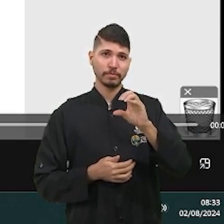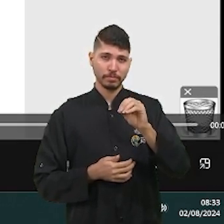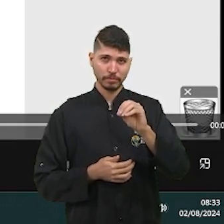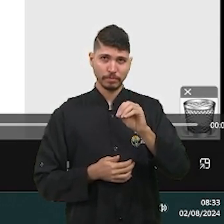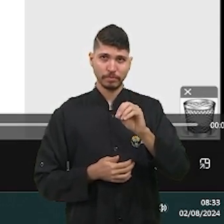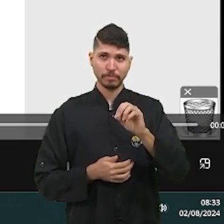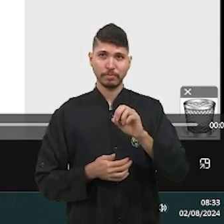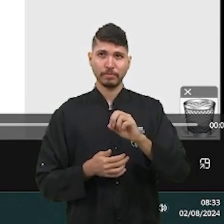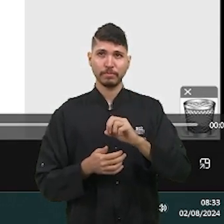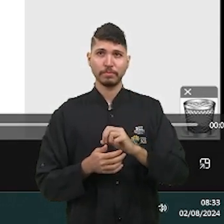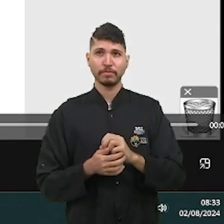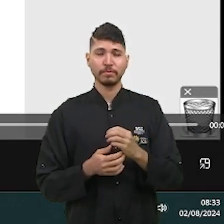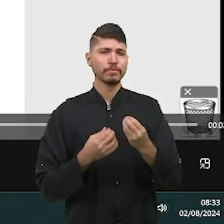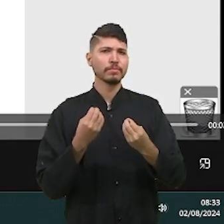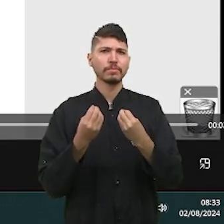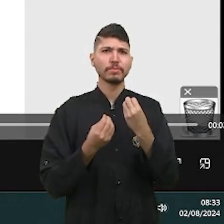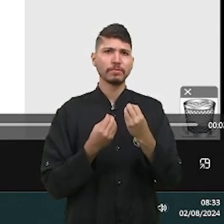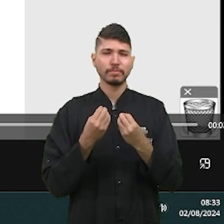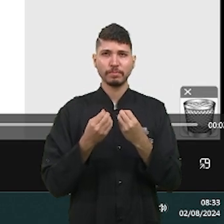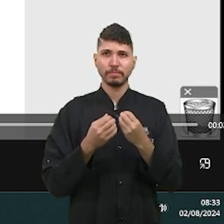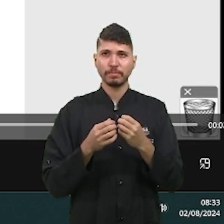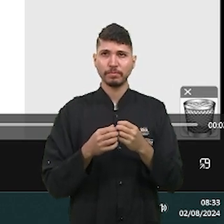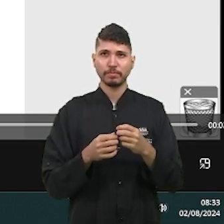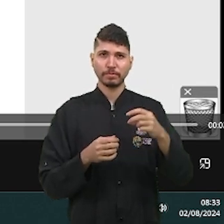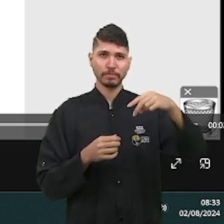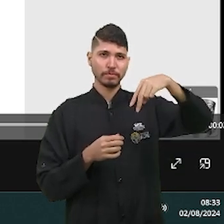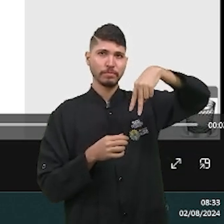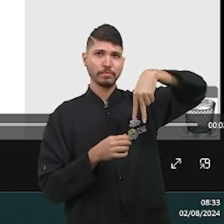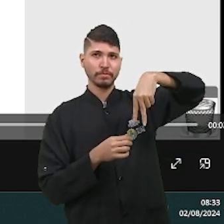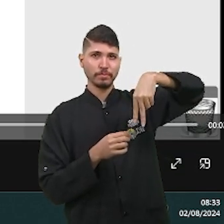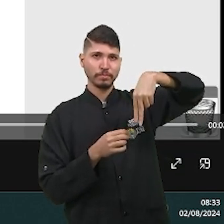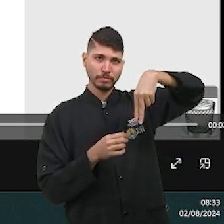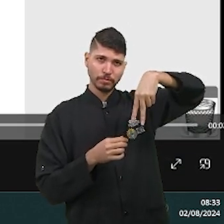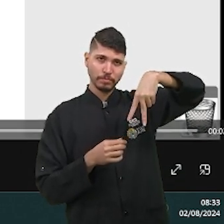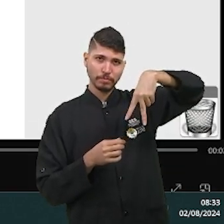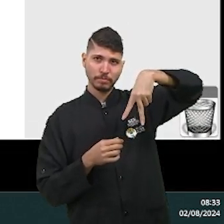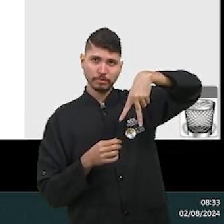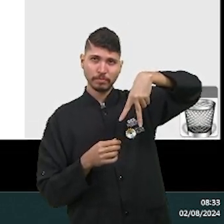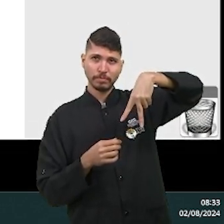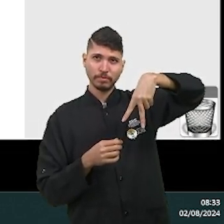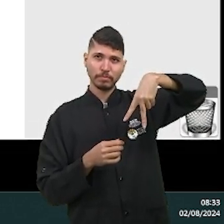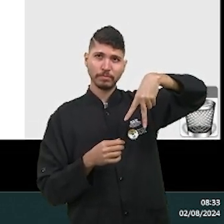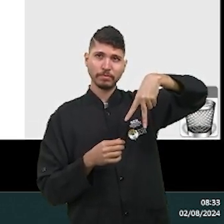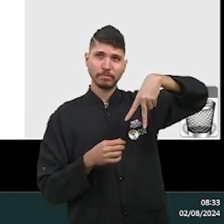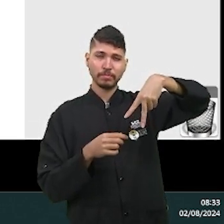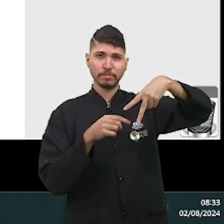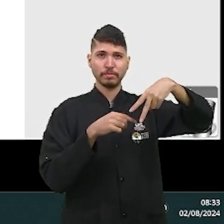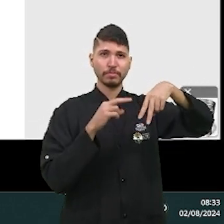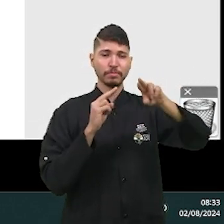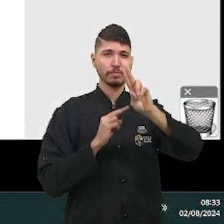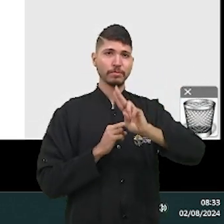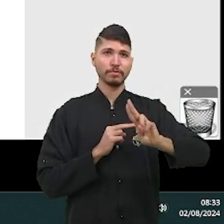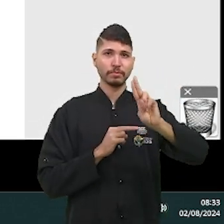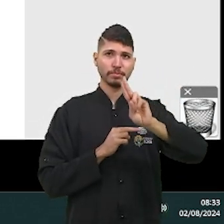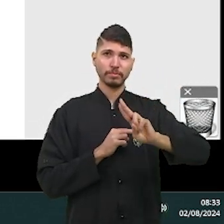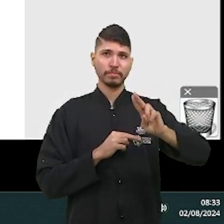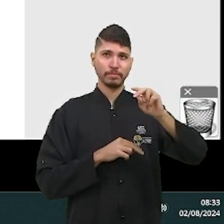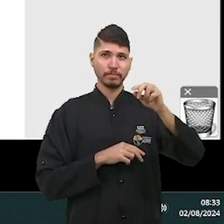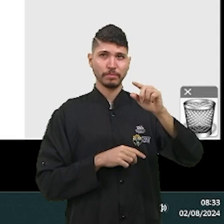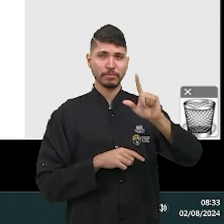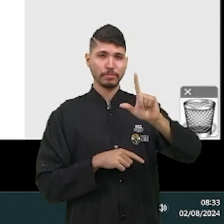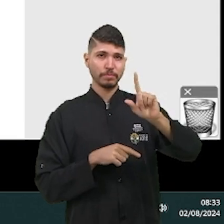raio uma vez fixa essa medida você não muda ela de forma